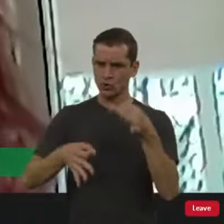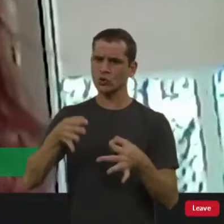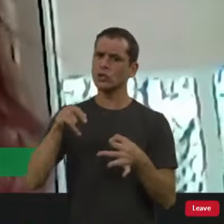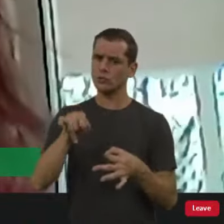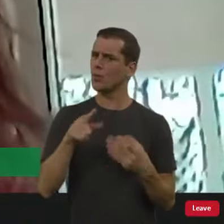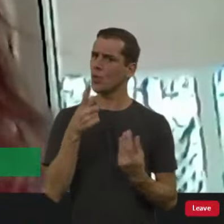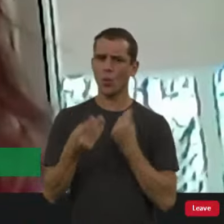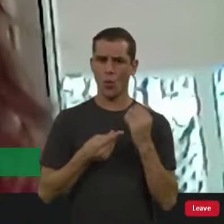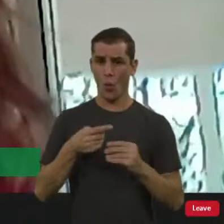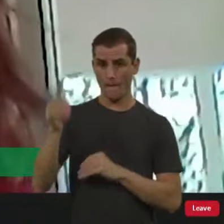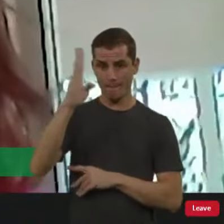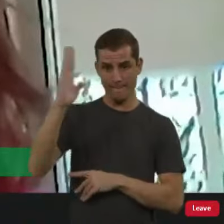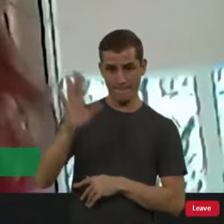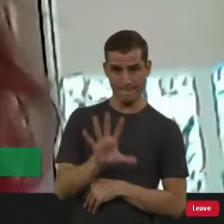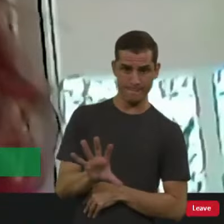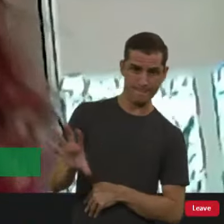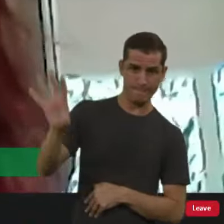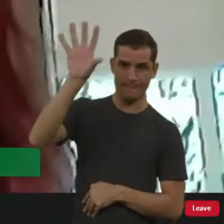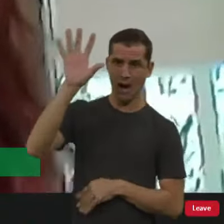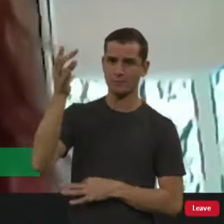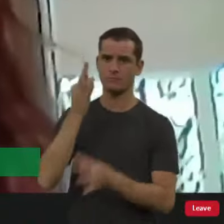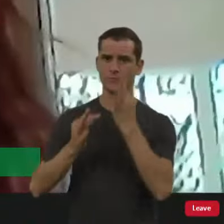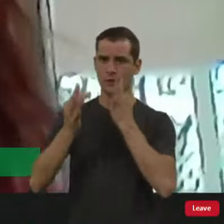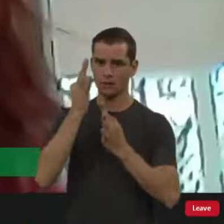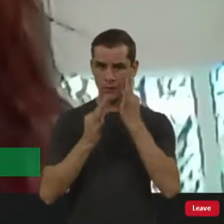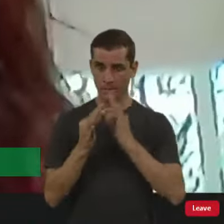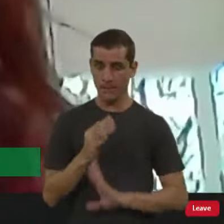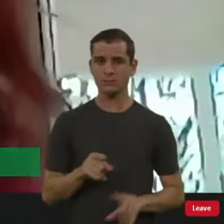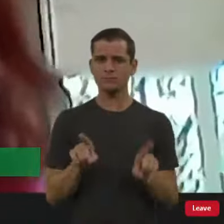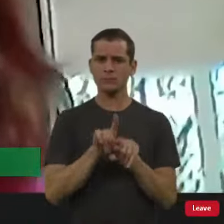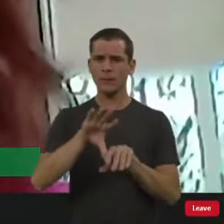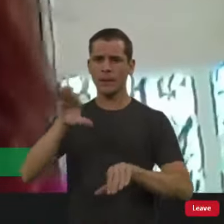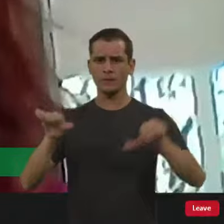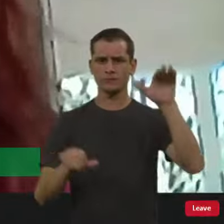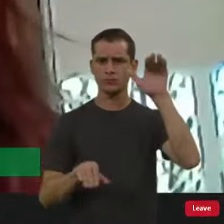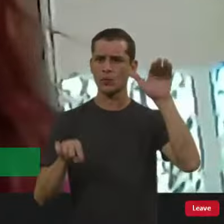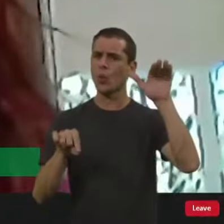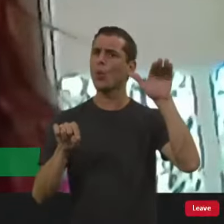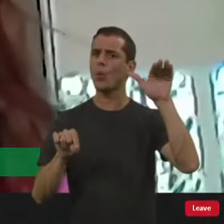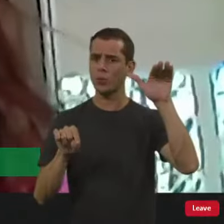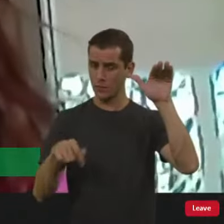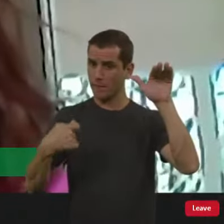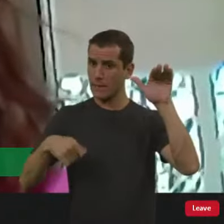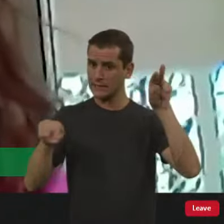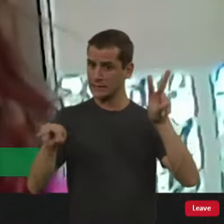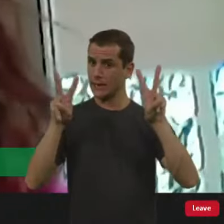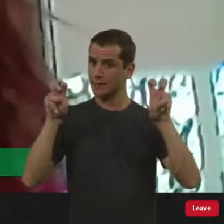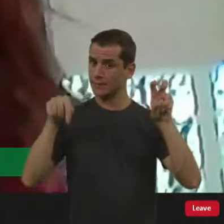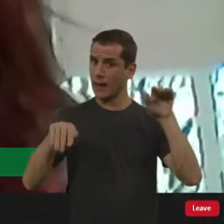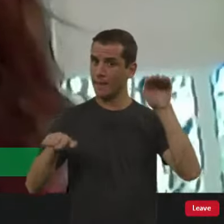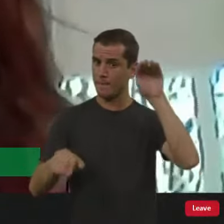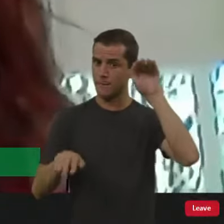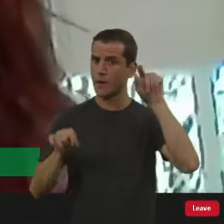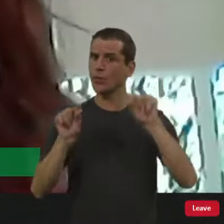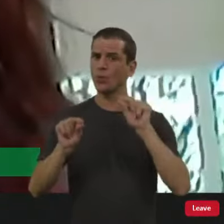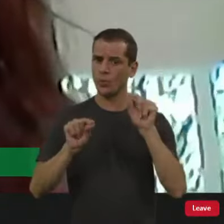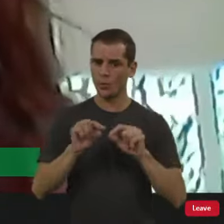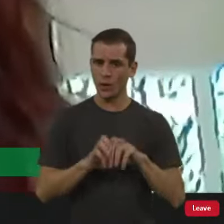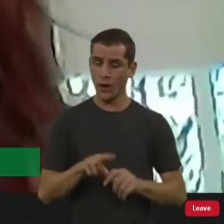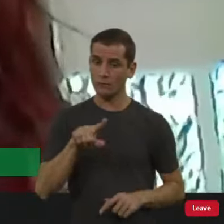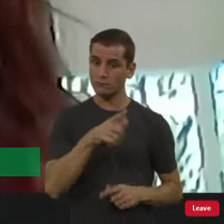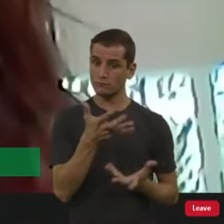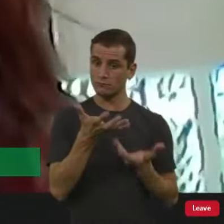o país. Ainda sobre essa desigualdade, né, que a gente precisa falar também, eu quero